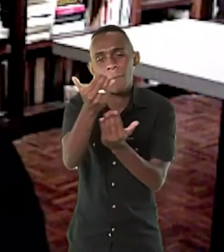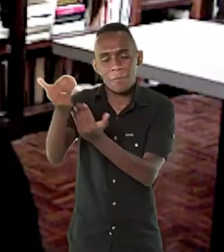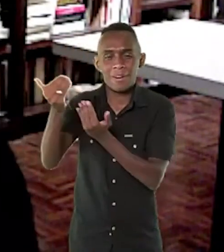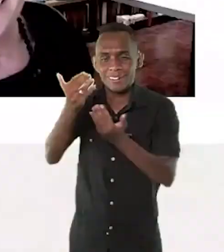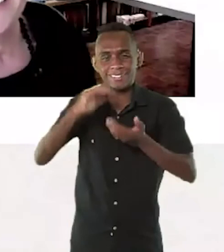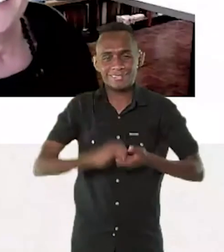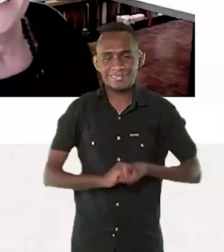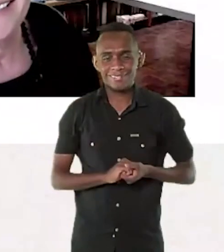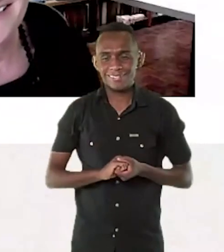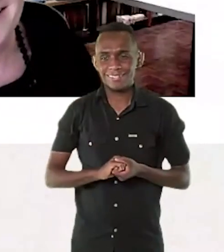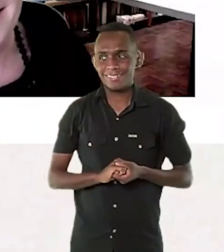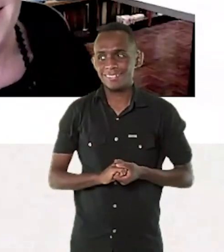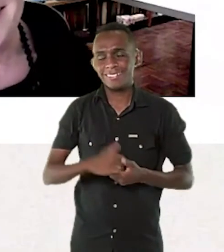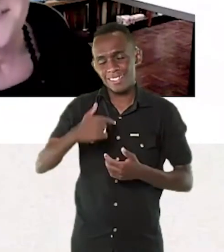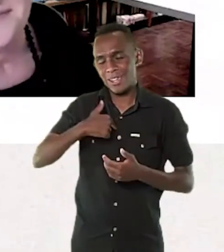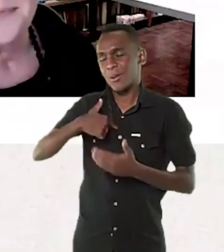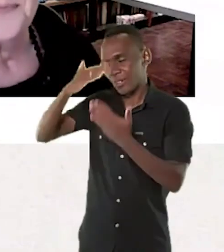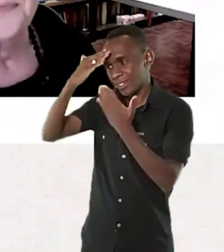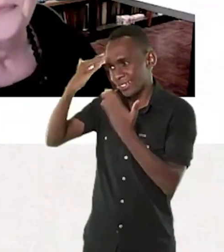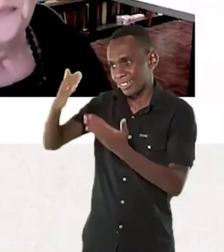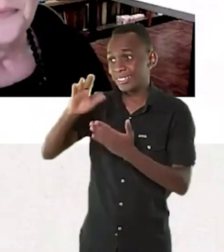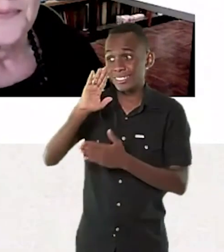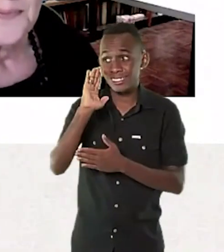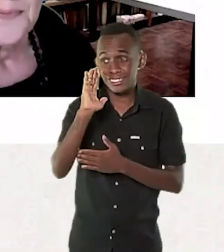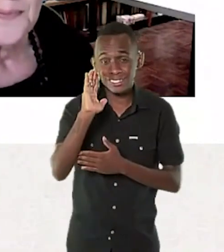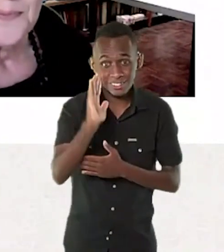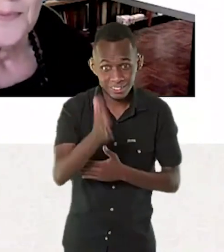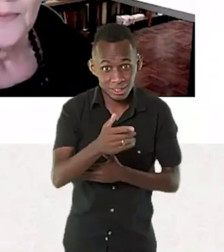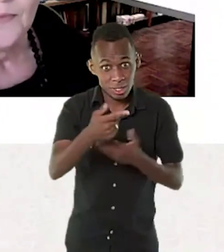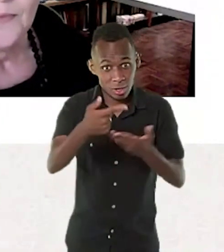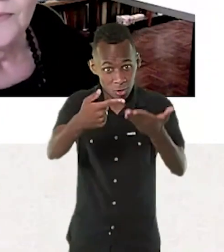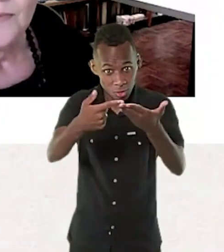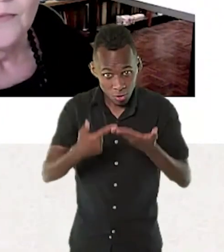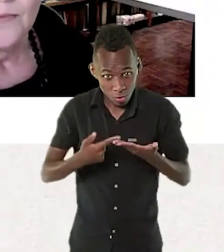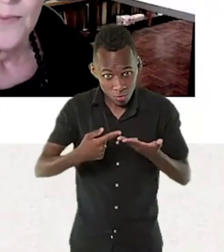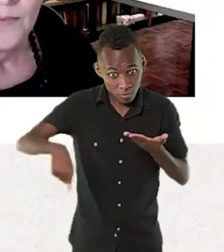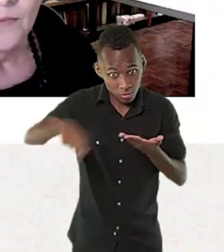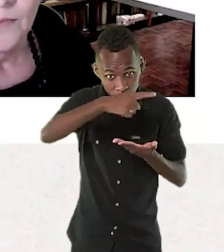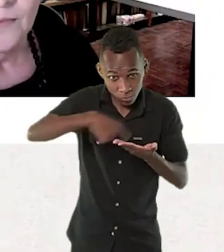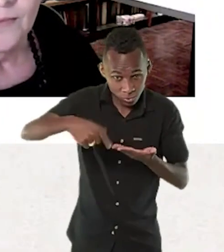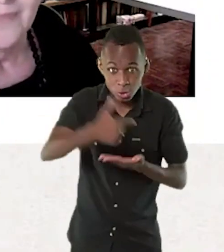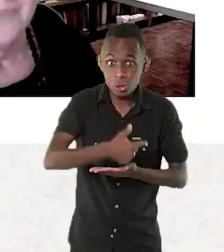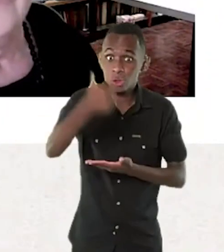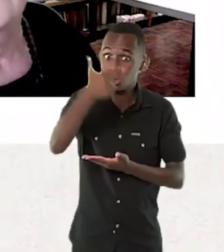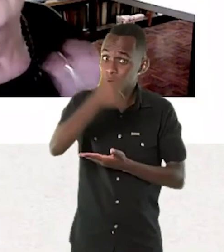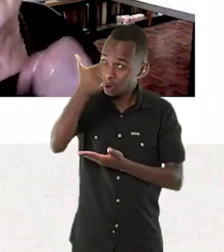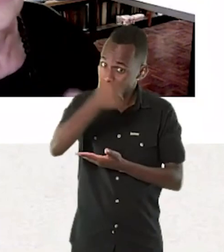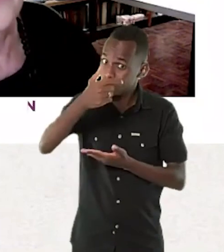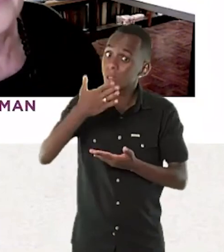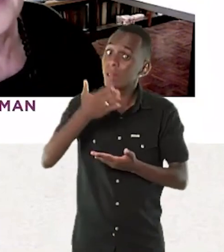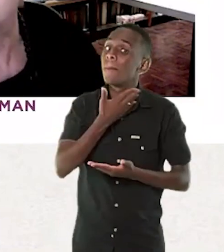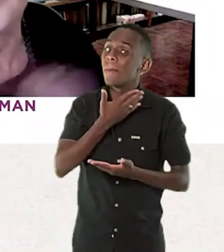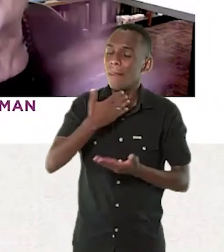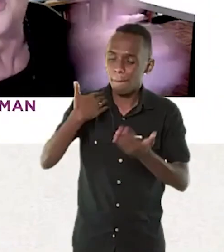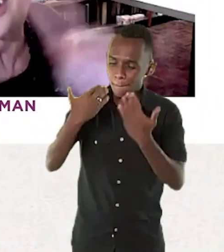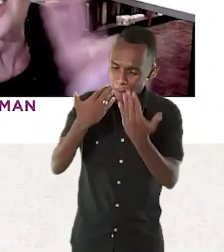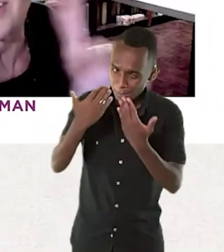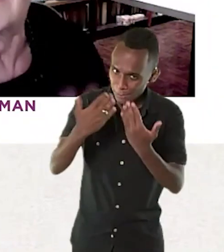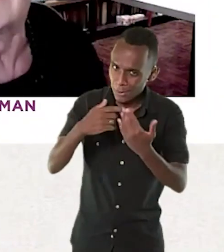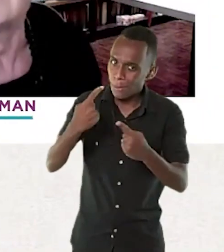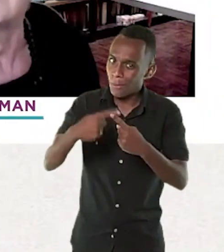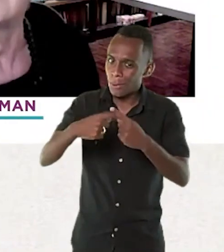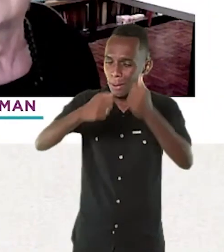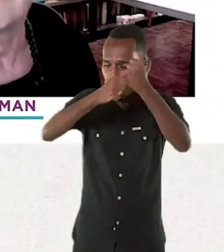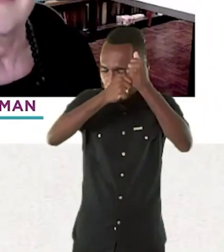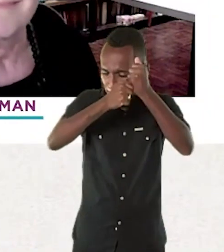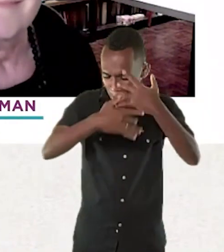obrigada. Eu que agradeço e já convido para o segundo volume, porque essa conversa não vai parar aqui não. A conversa tem muito pano